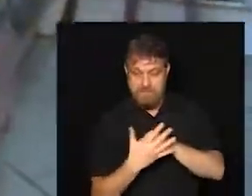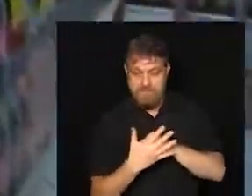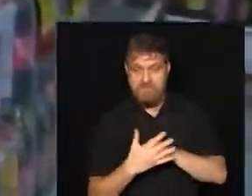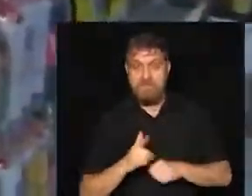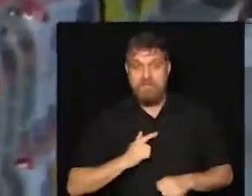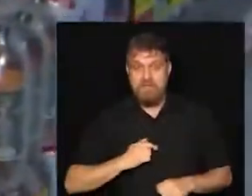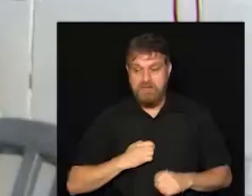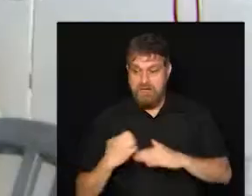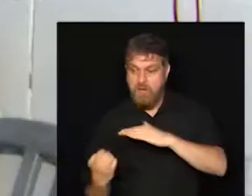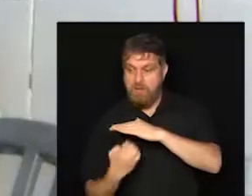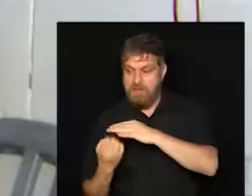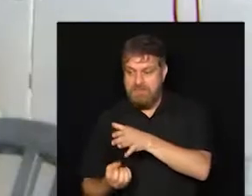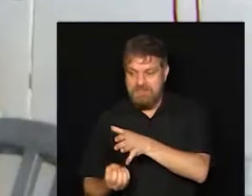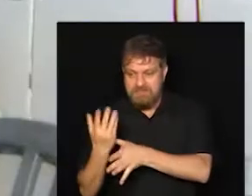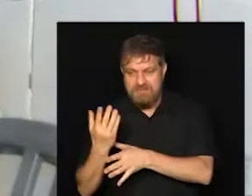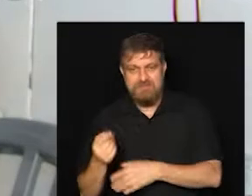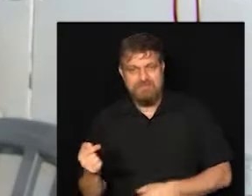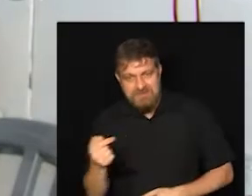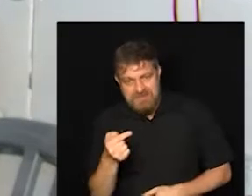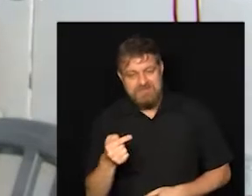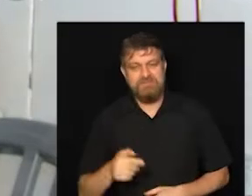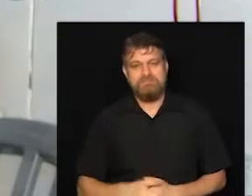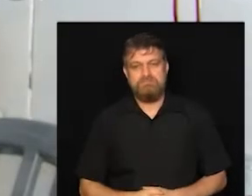estou formalizado, né?